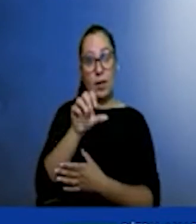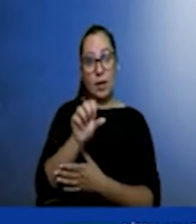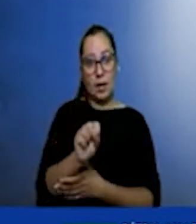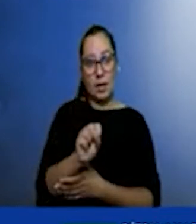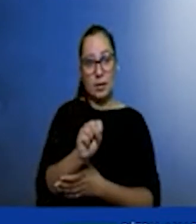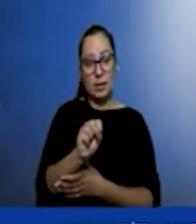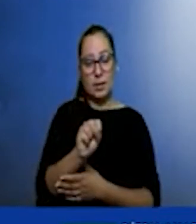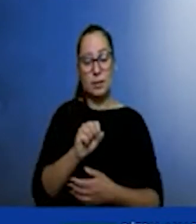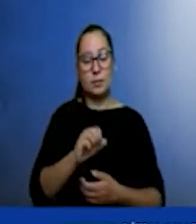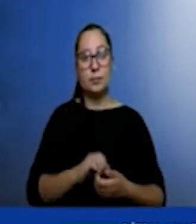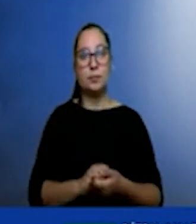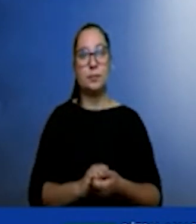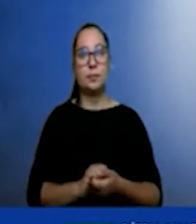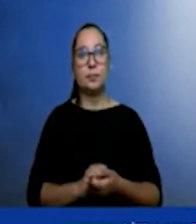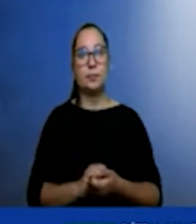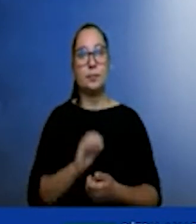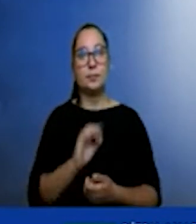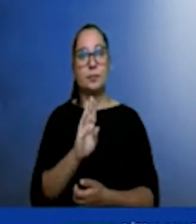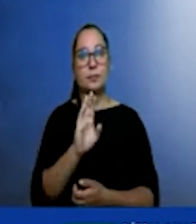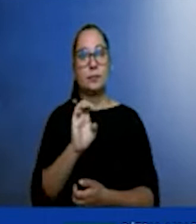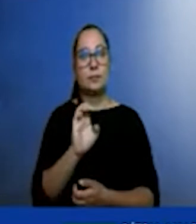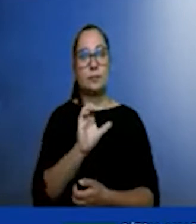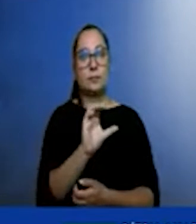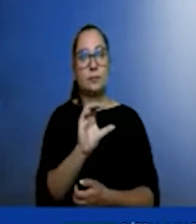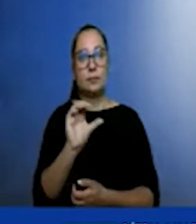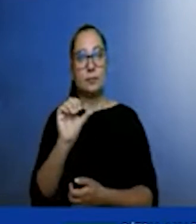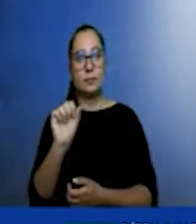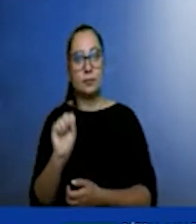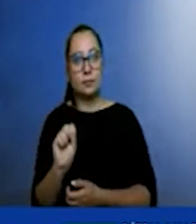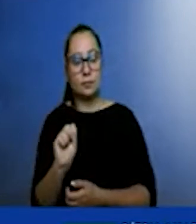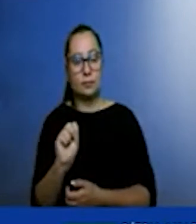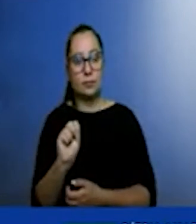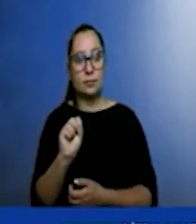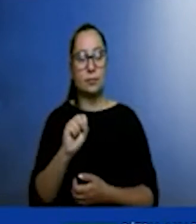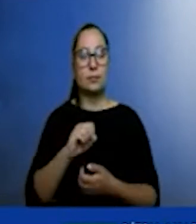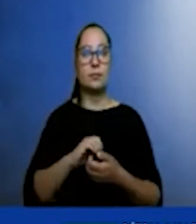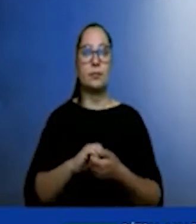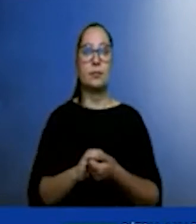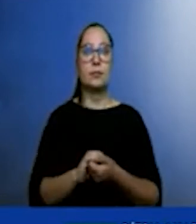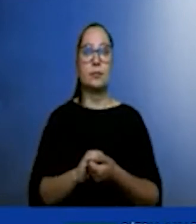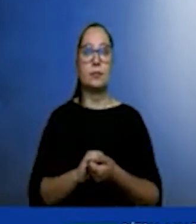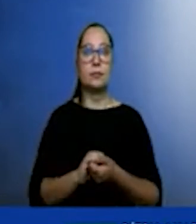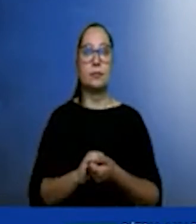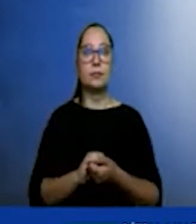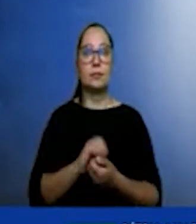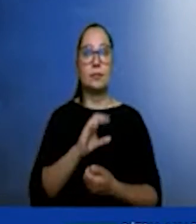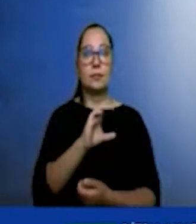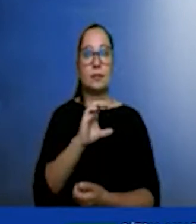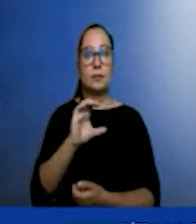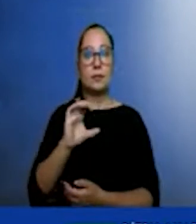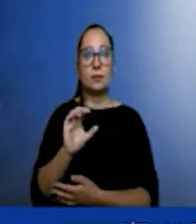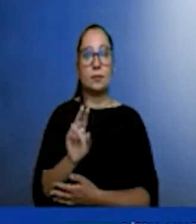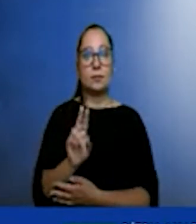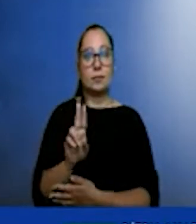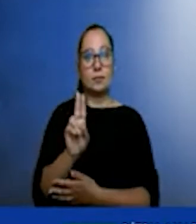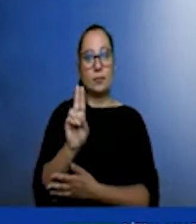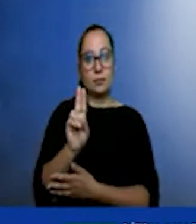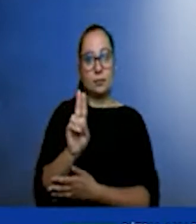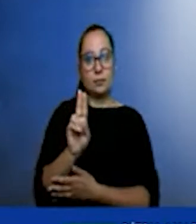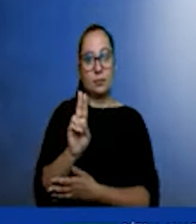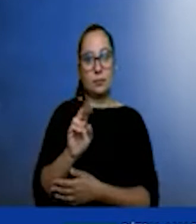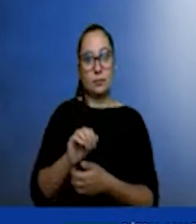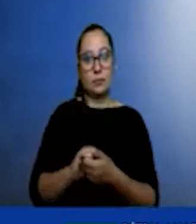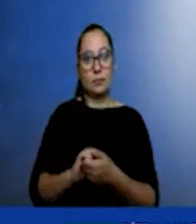Solutions, segundo programa BECS, Bioenergy Carbon Capture and Storage, CCU, Carbon Capture and